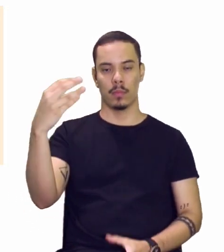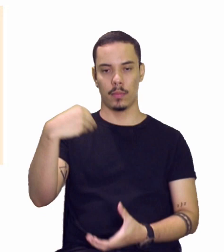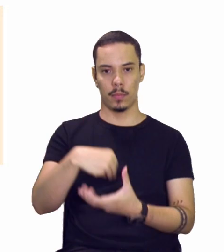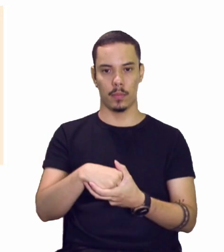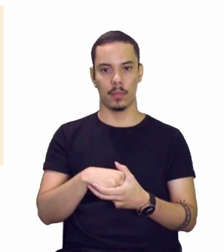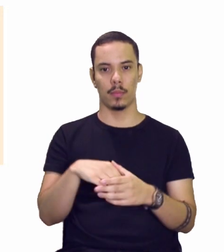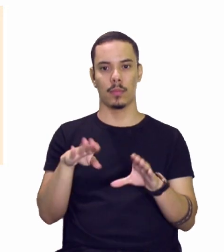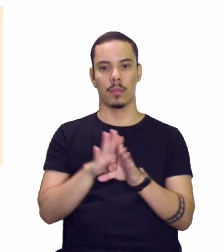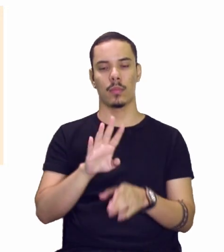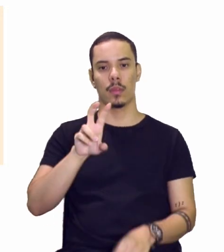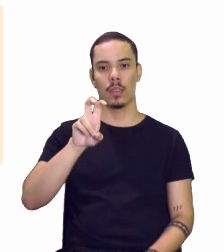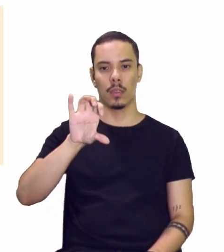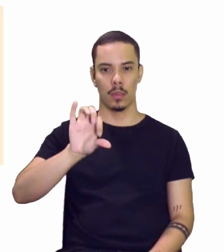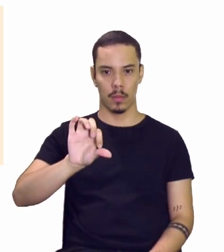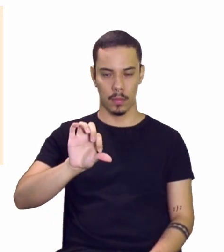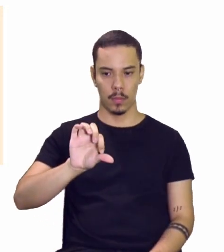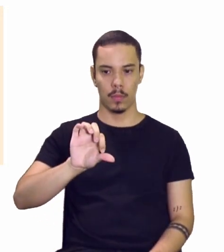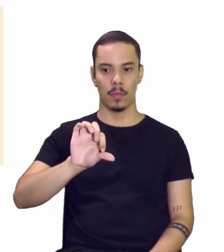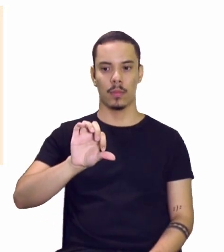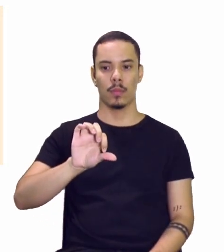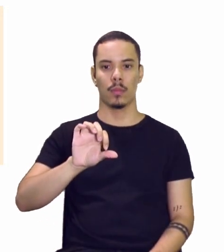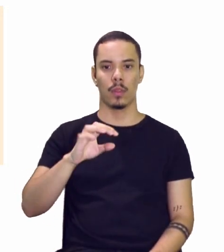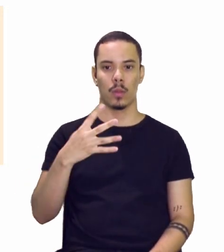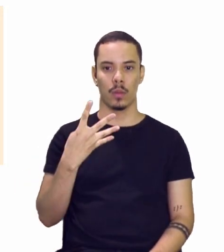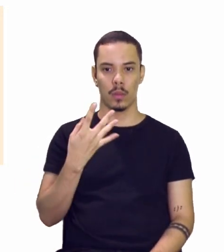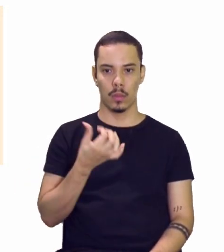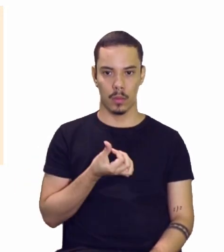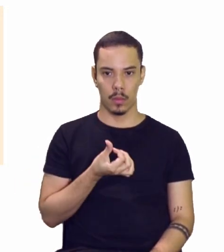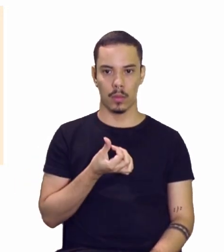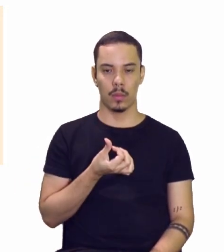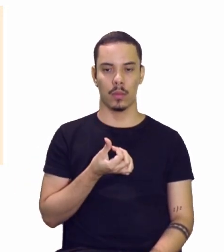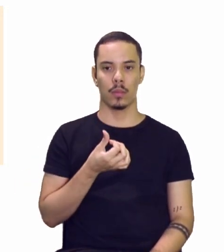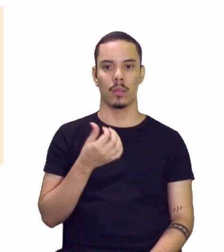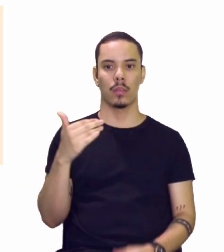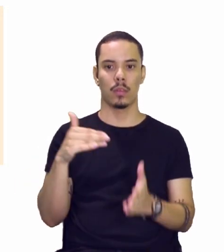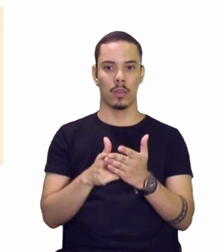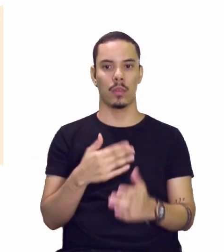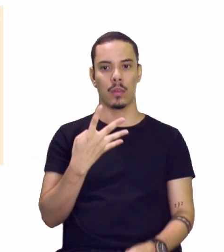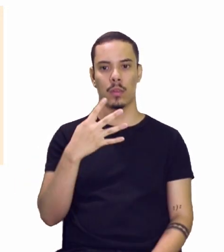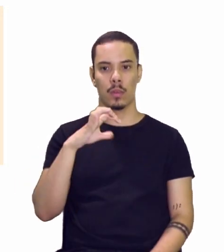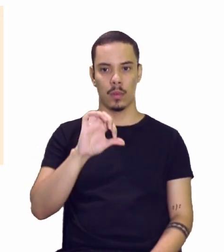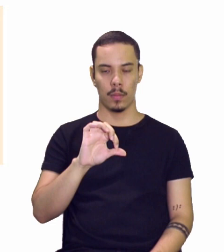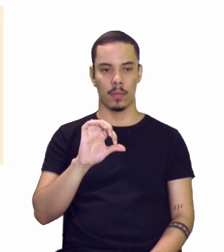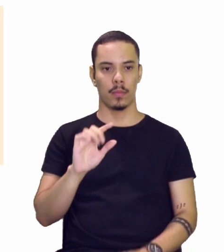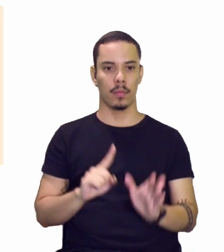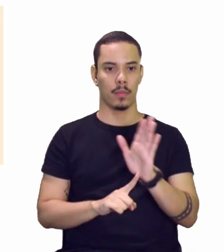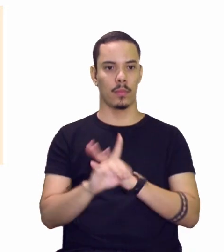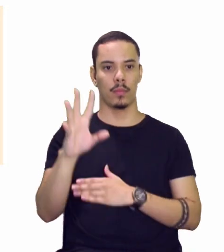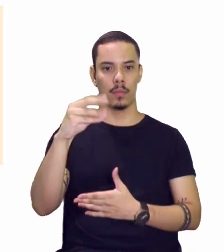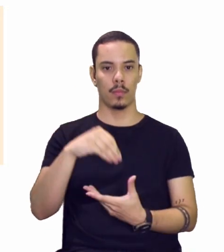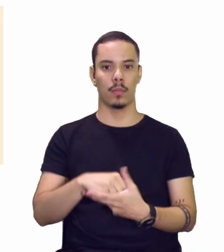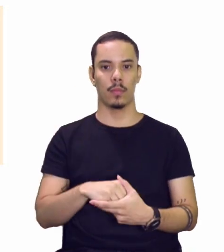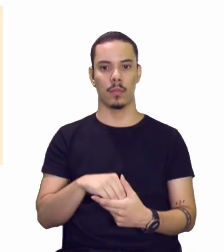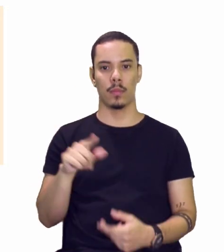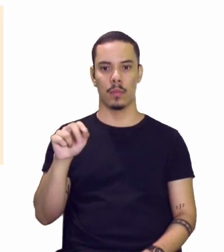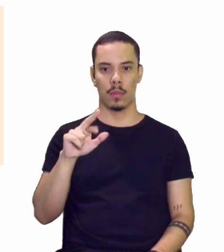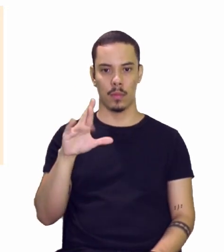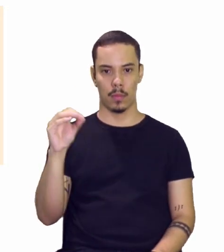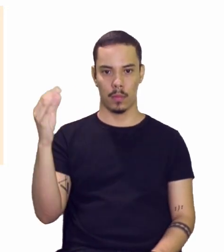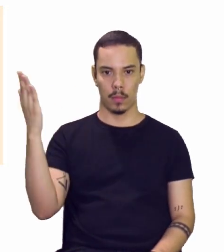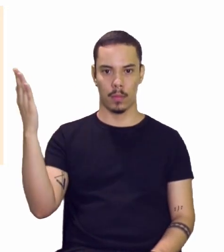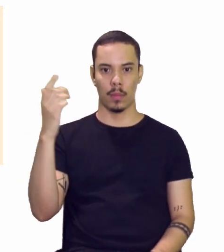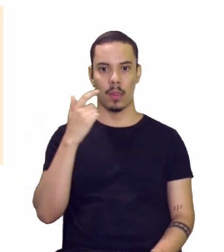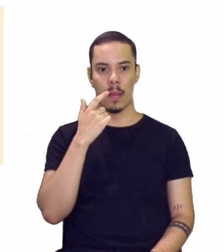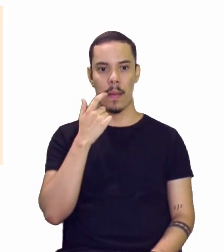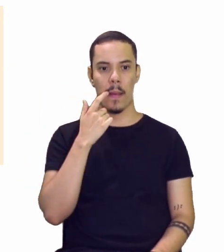e 59, 46 a 49 graus, Salto Joaquim Rios, no Rio Iquê.